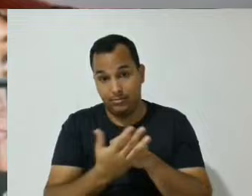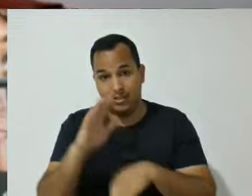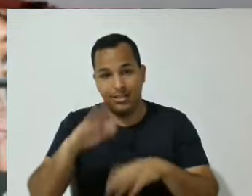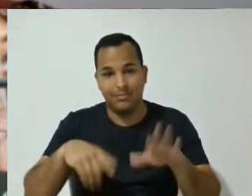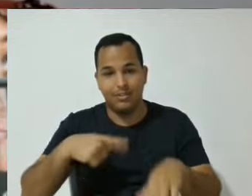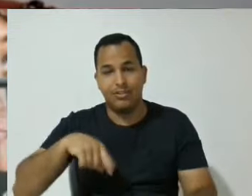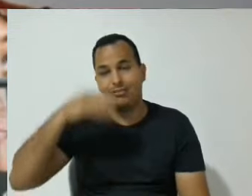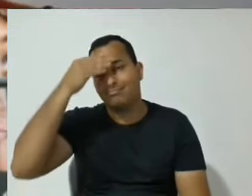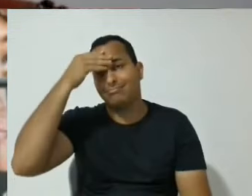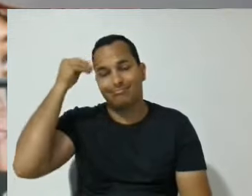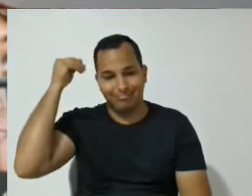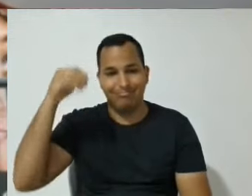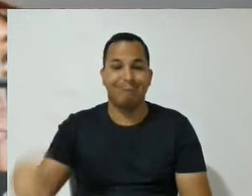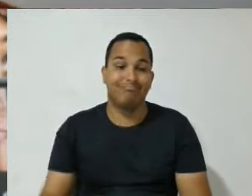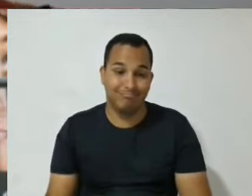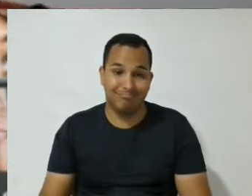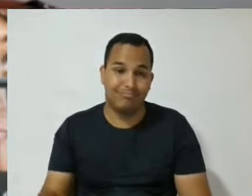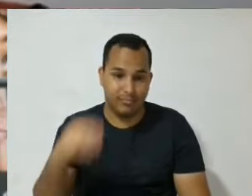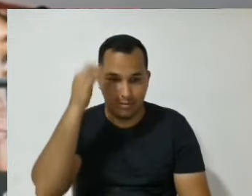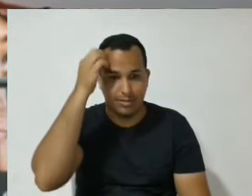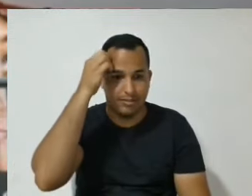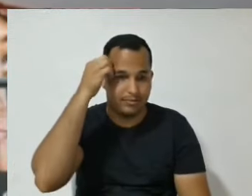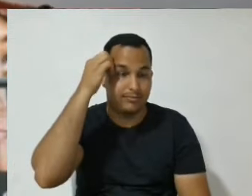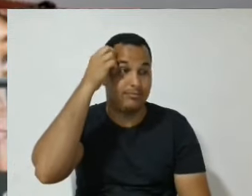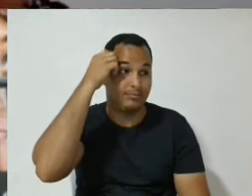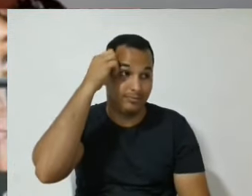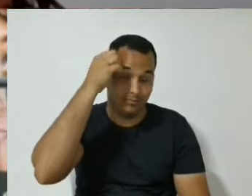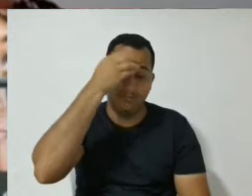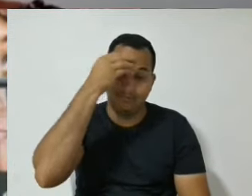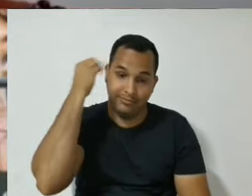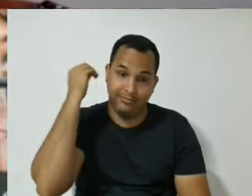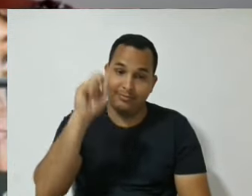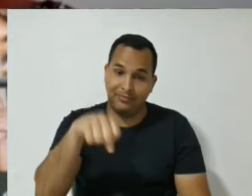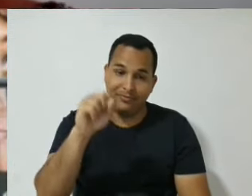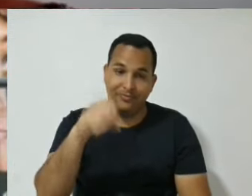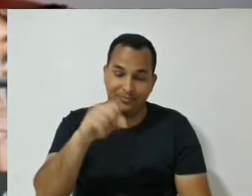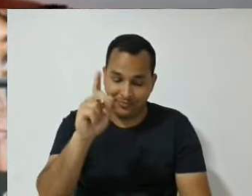né? Ai, esquecemos, é verdade.